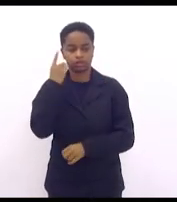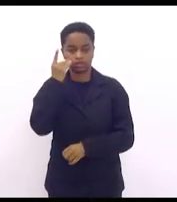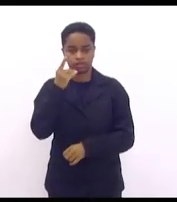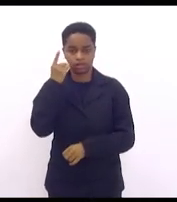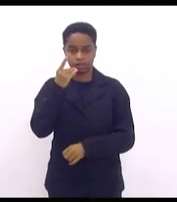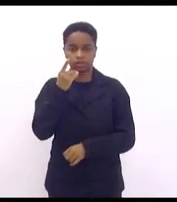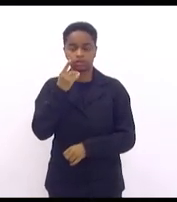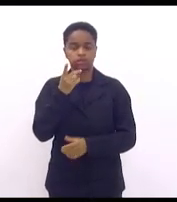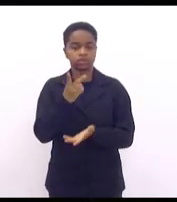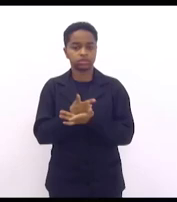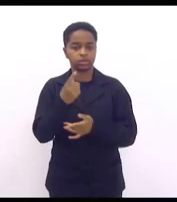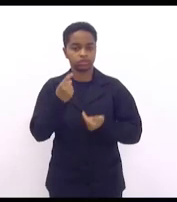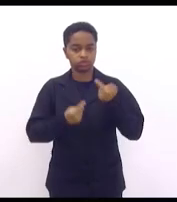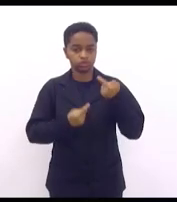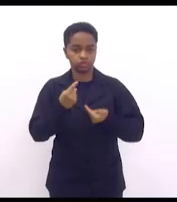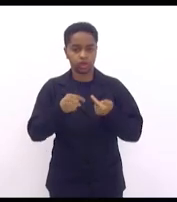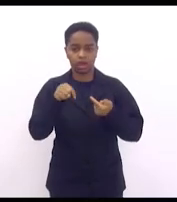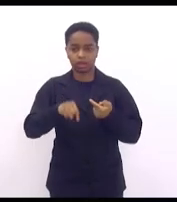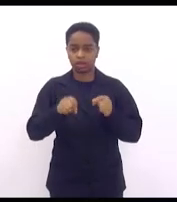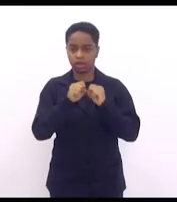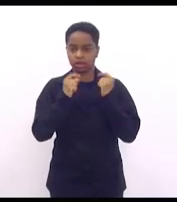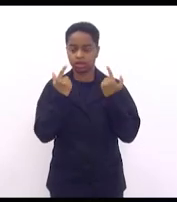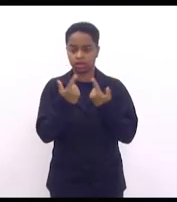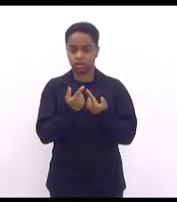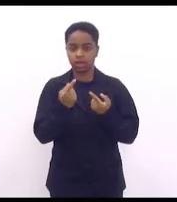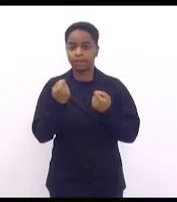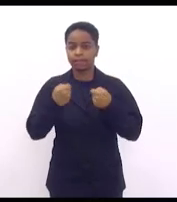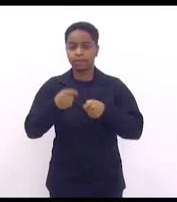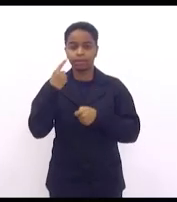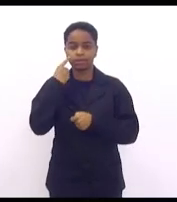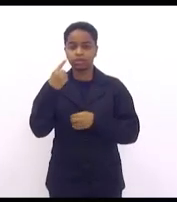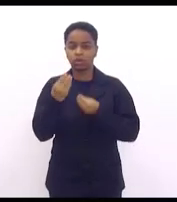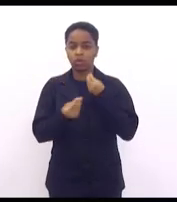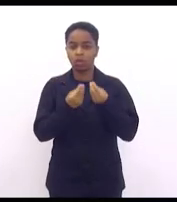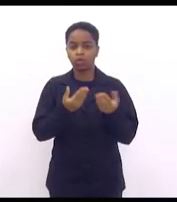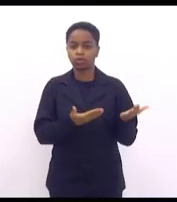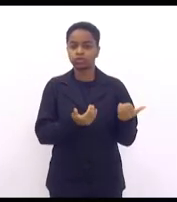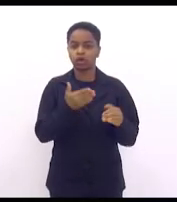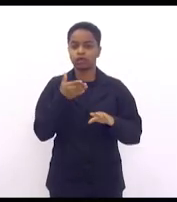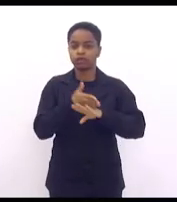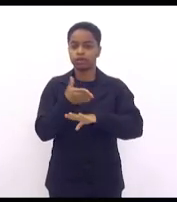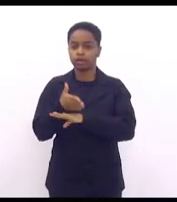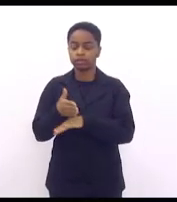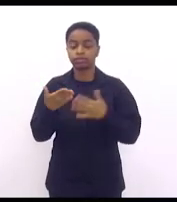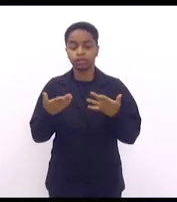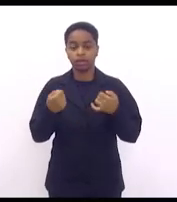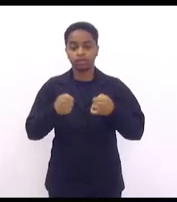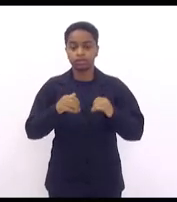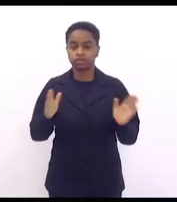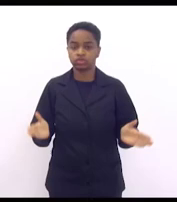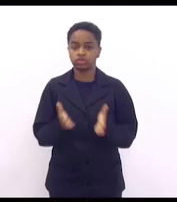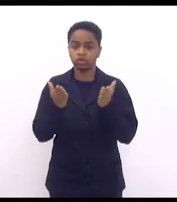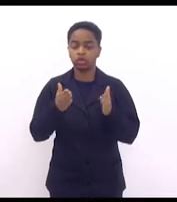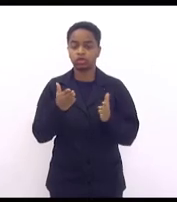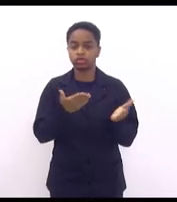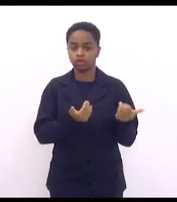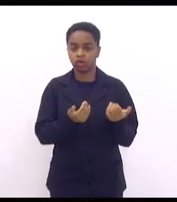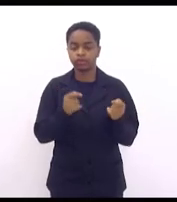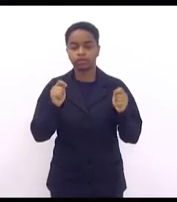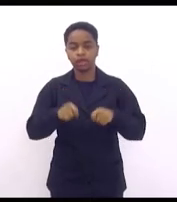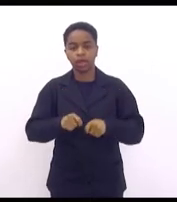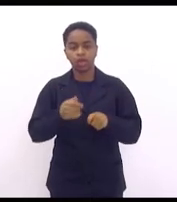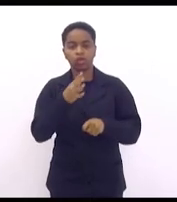Cozzolino trata muito bem nessa casa, que é a participação da juventude. Então, educar nossos jovens para um mundo